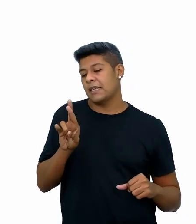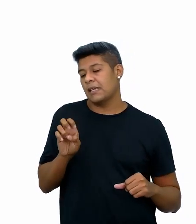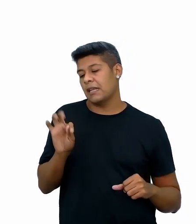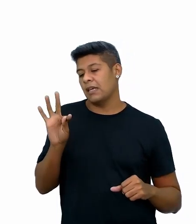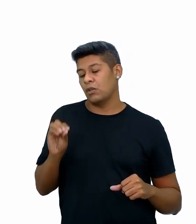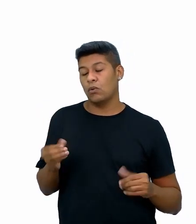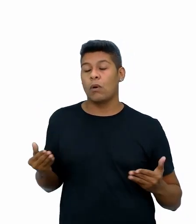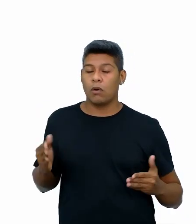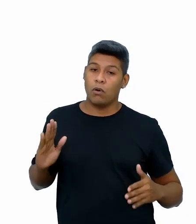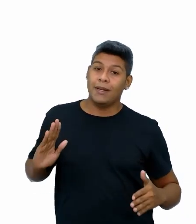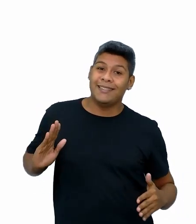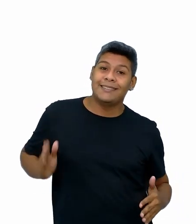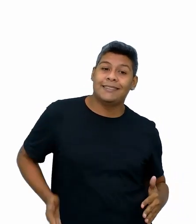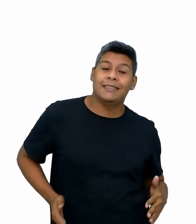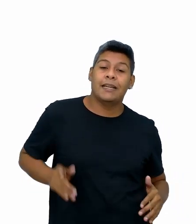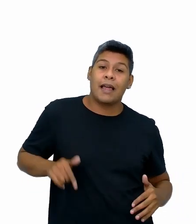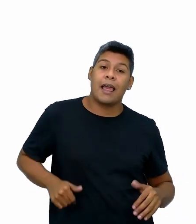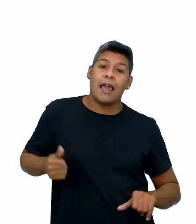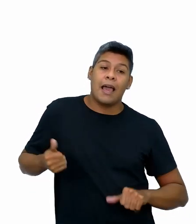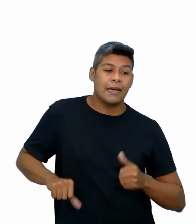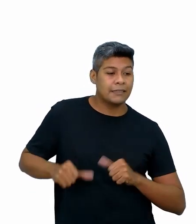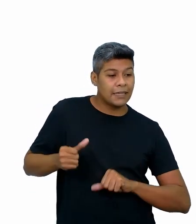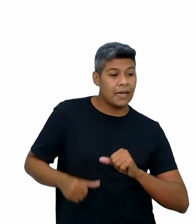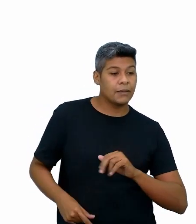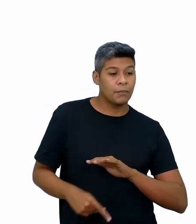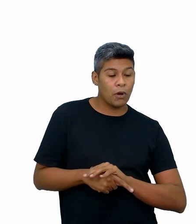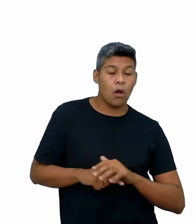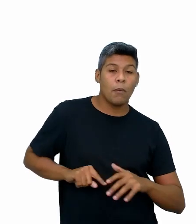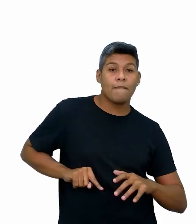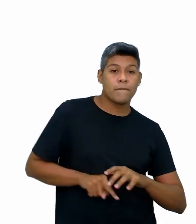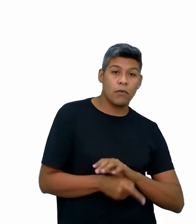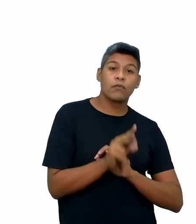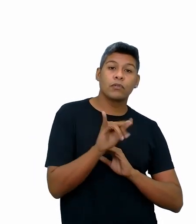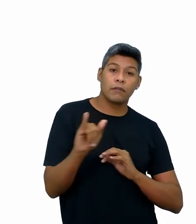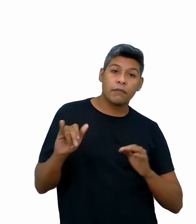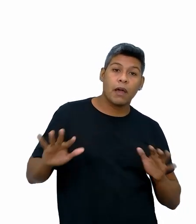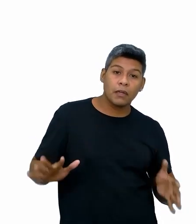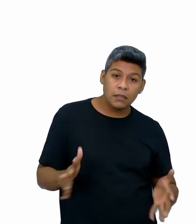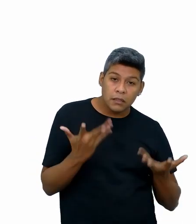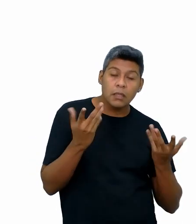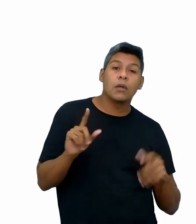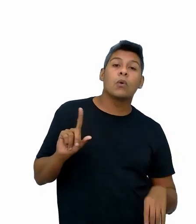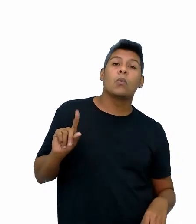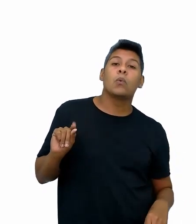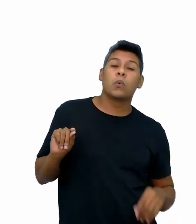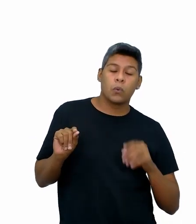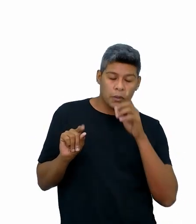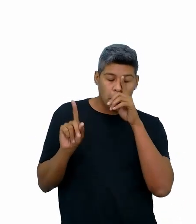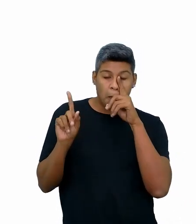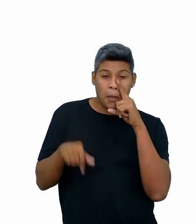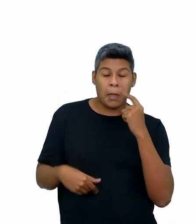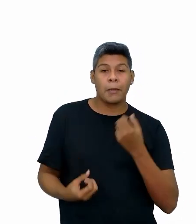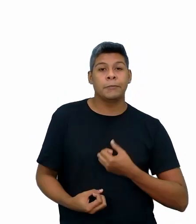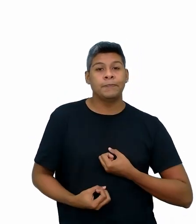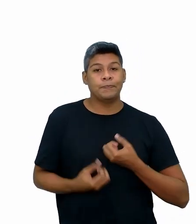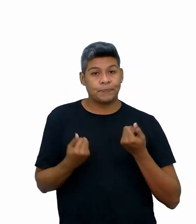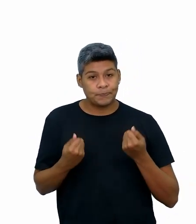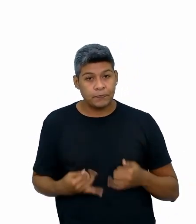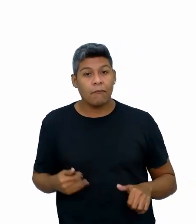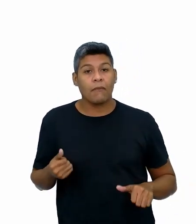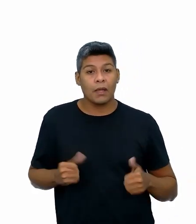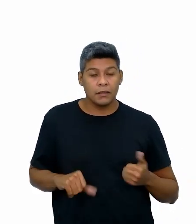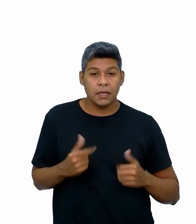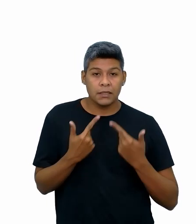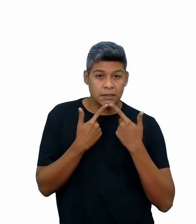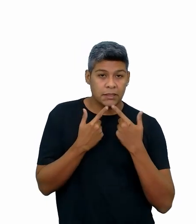discurso direto. Então, é uma análise um pouco mais aprofundada, que vai levar em consideração, né, essa análise linguística